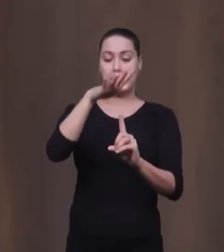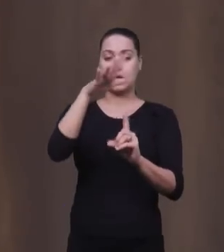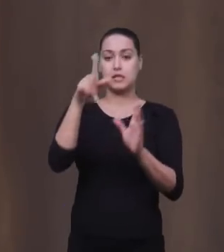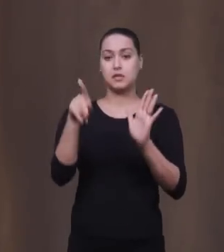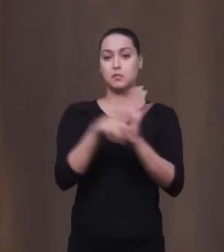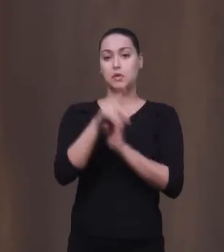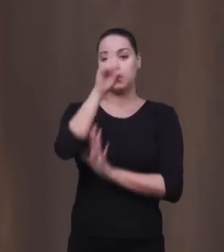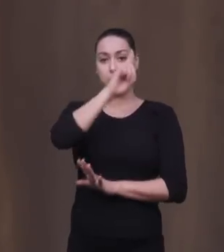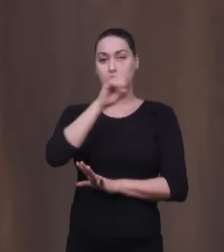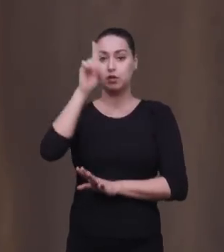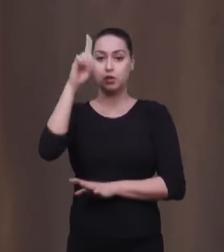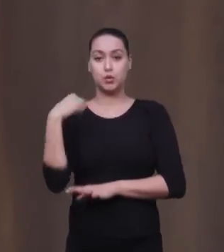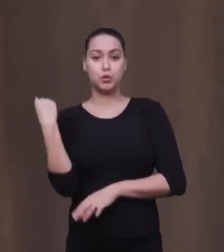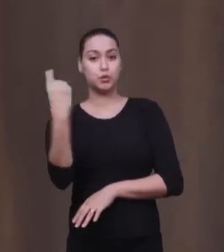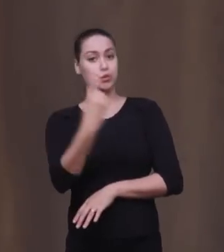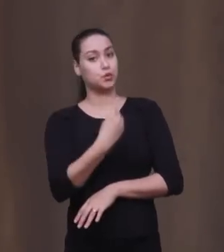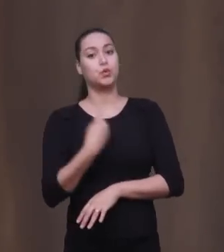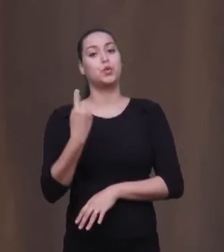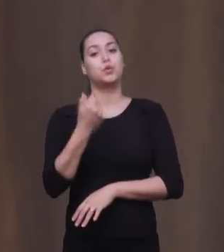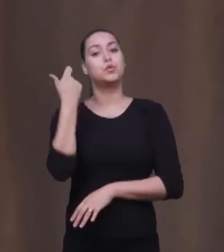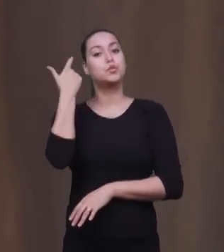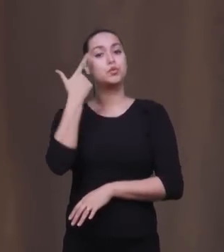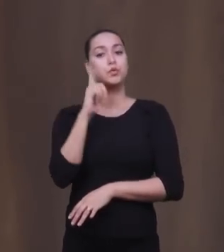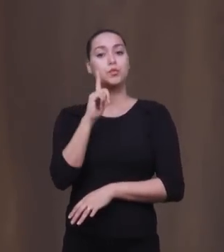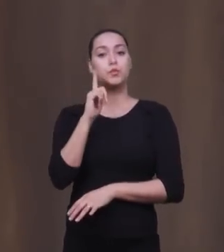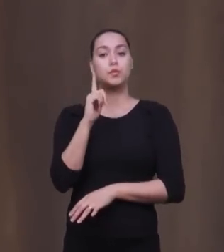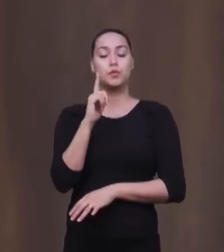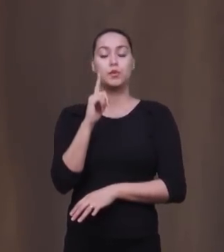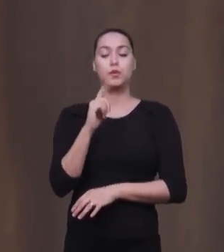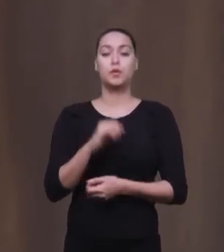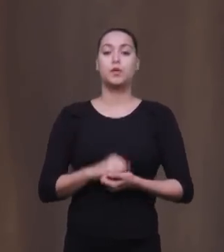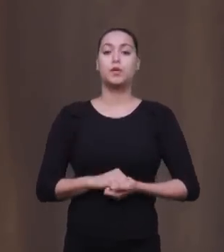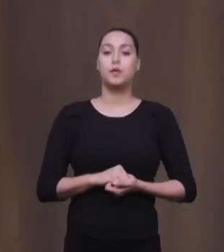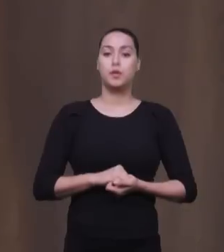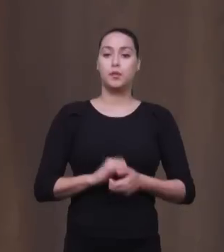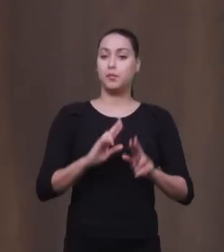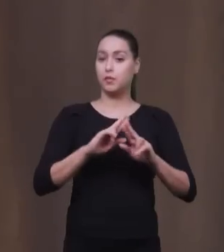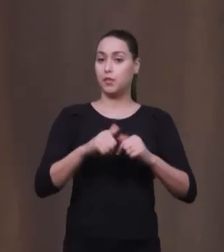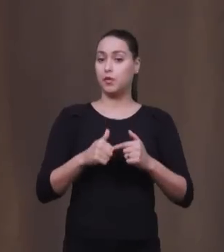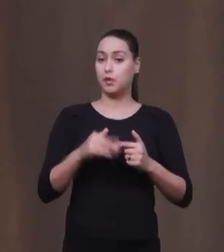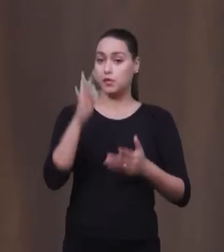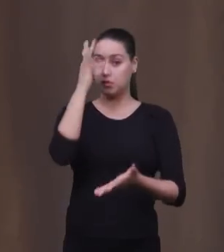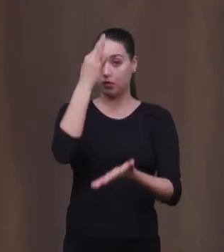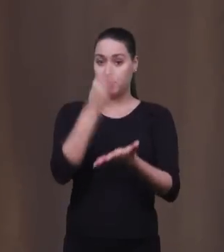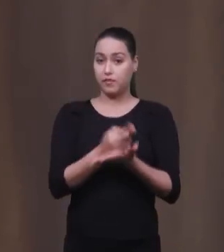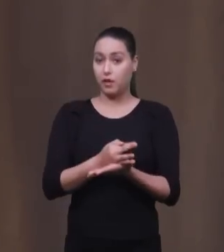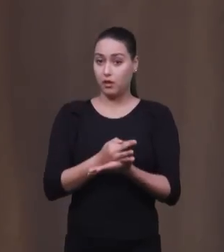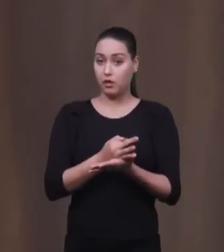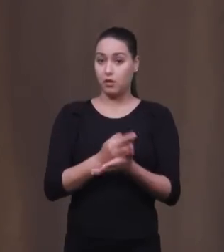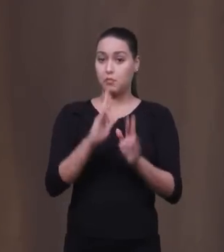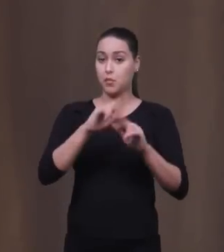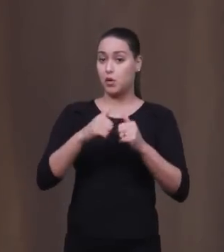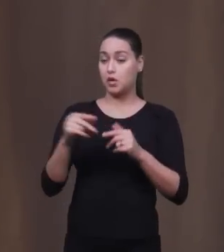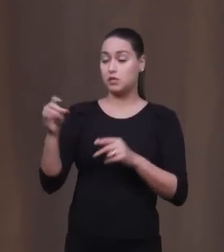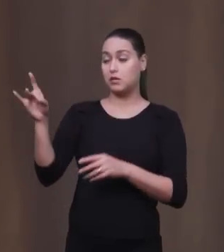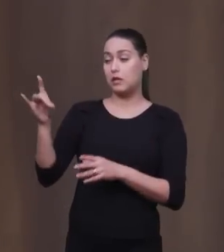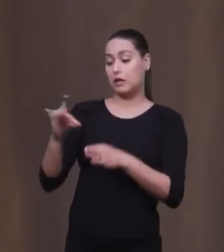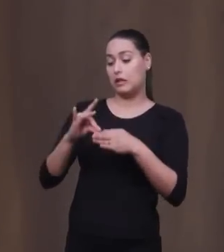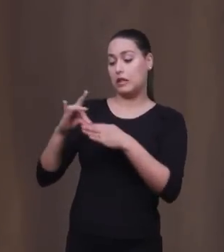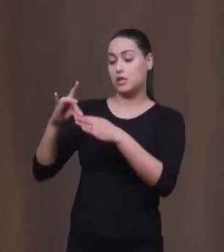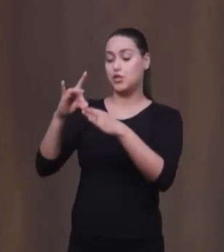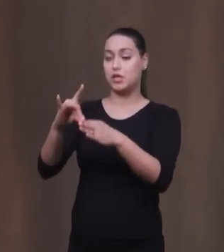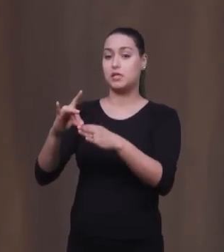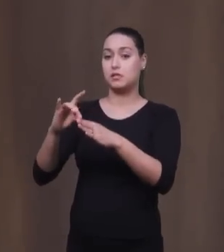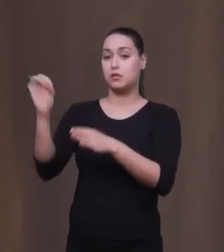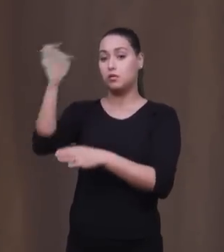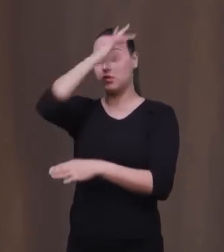essa graça que vem de Deus e nós recebemos no exercício da fé, que a expressão por meio da fé significa por meio da direção do